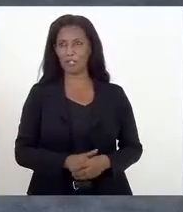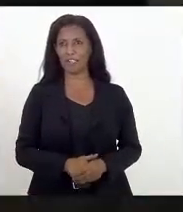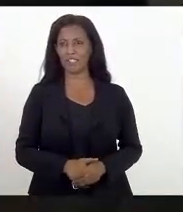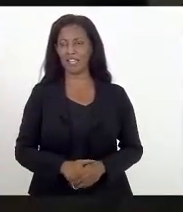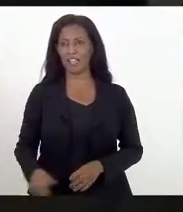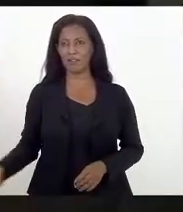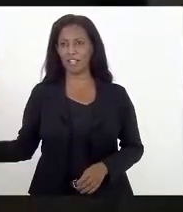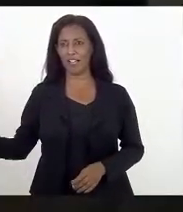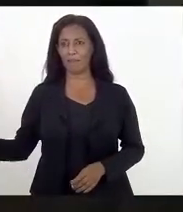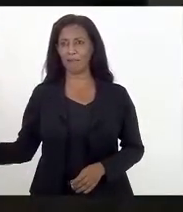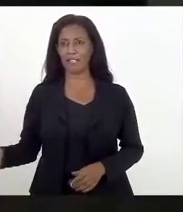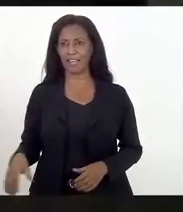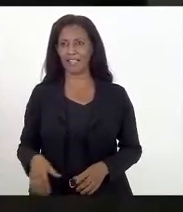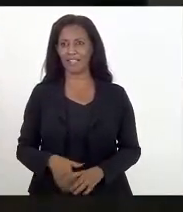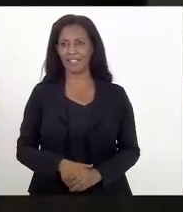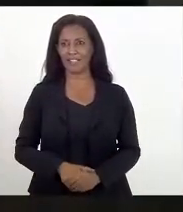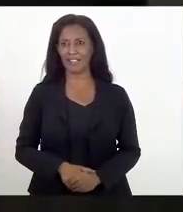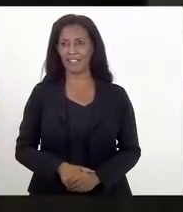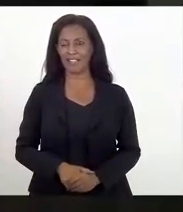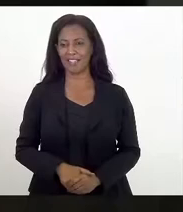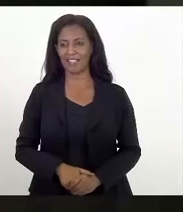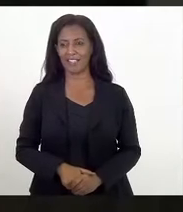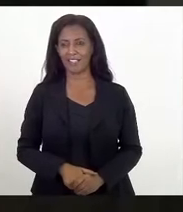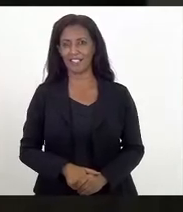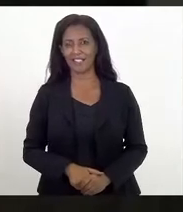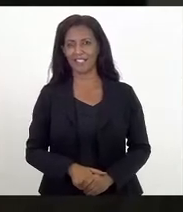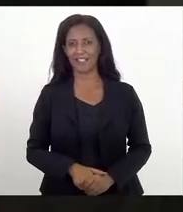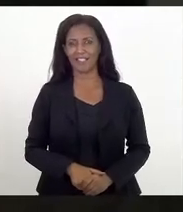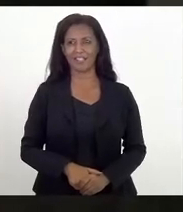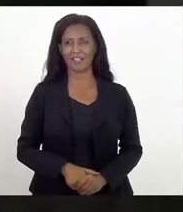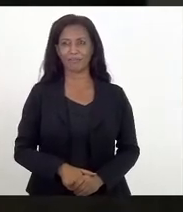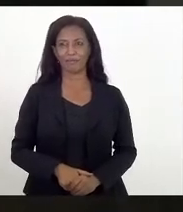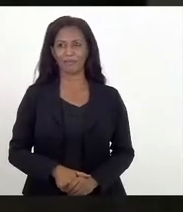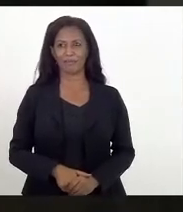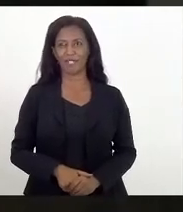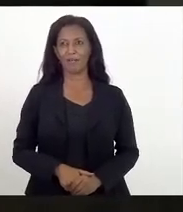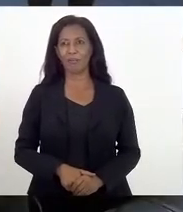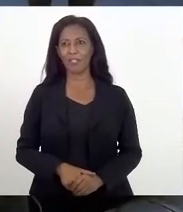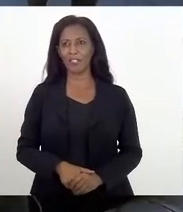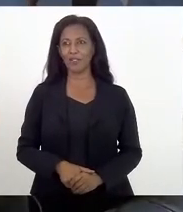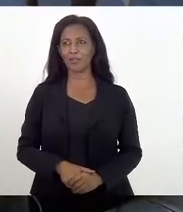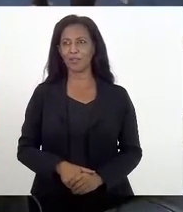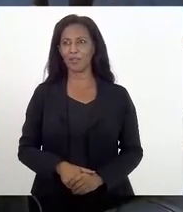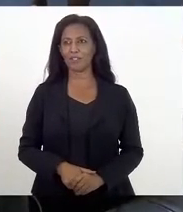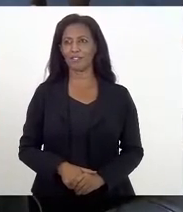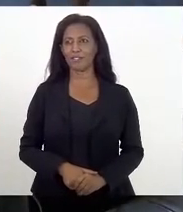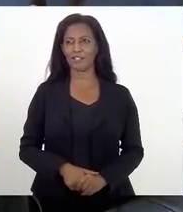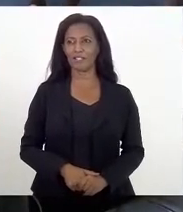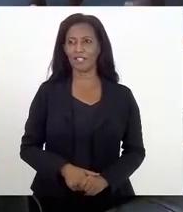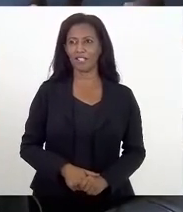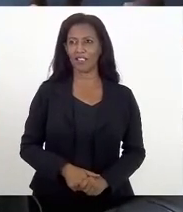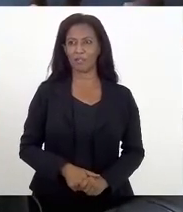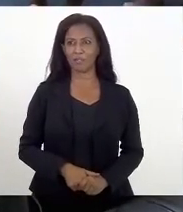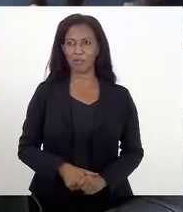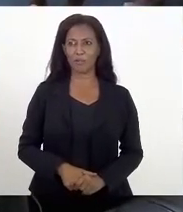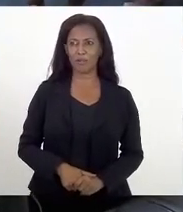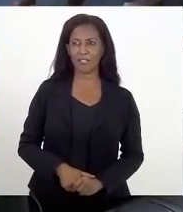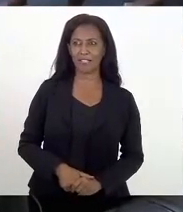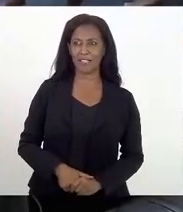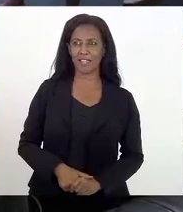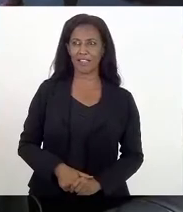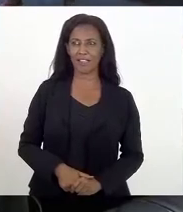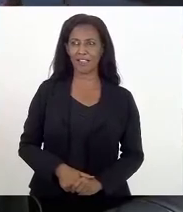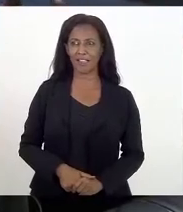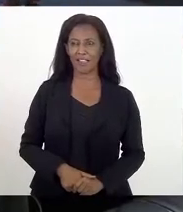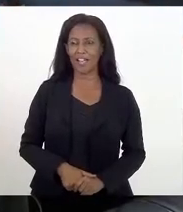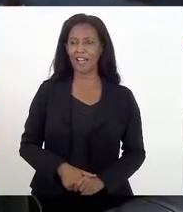Deputado Rodrigo Amorim, encaminhar, por favor. Vamos fazer um acordo de encaminhamento? O parecer primeiro, seu presidente. O Não